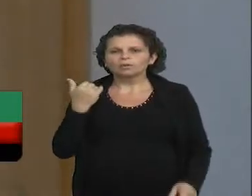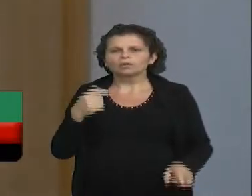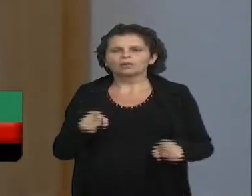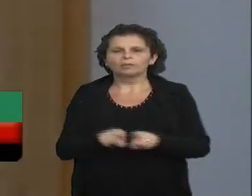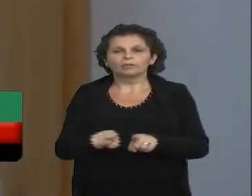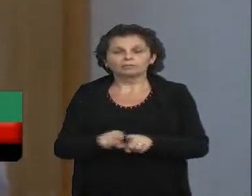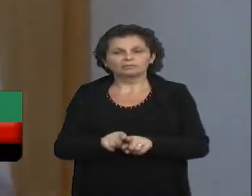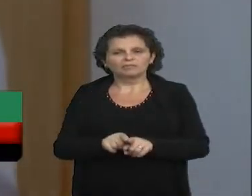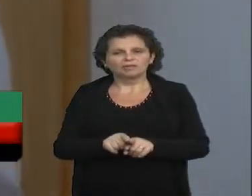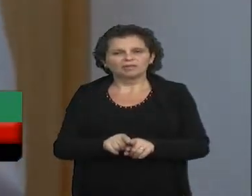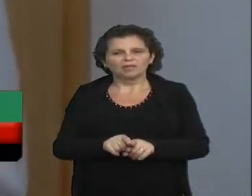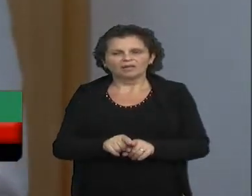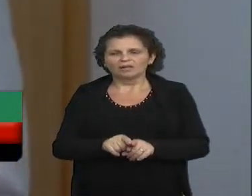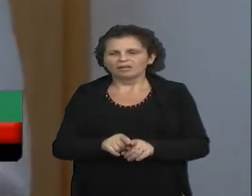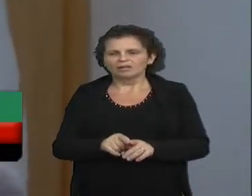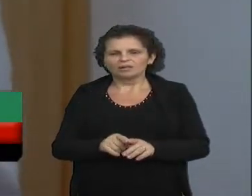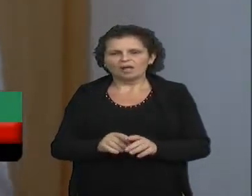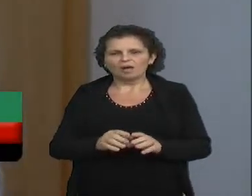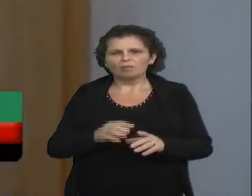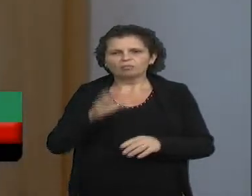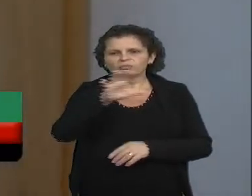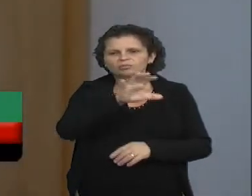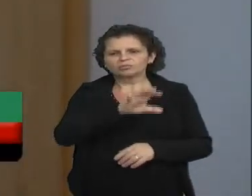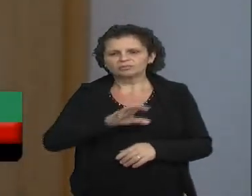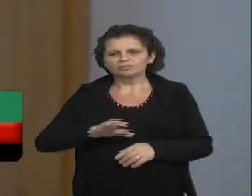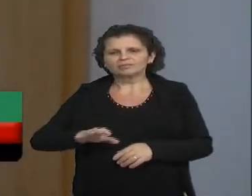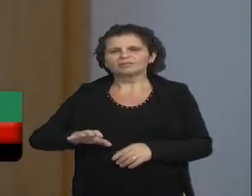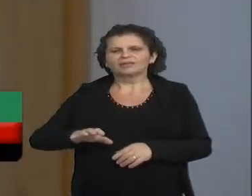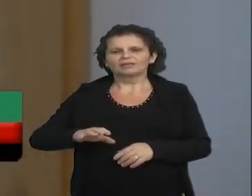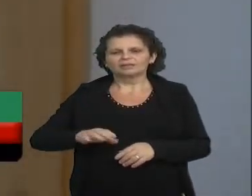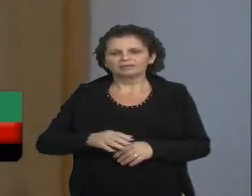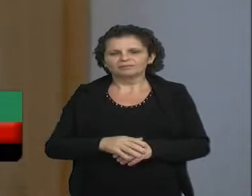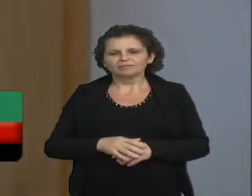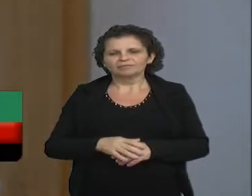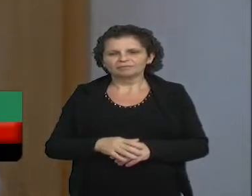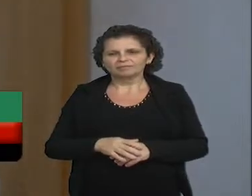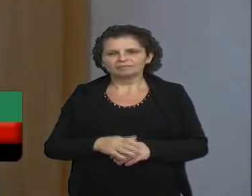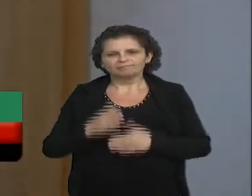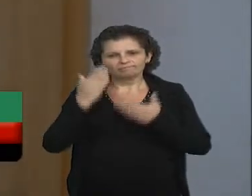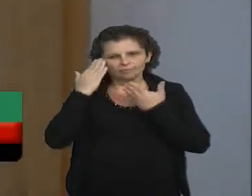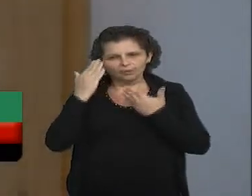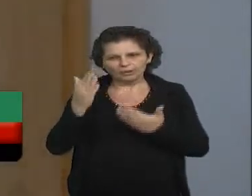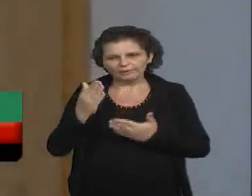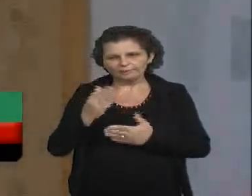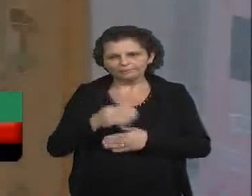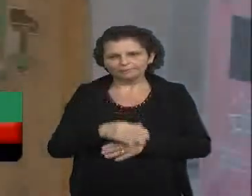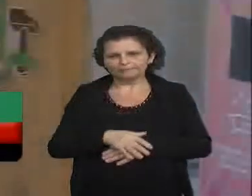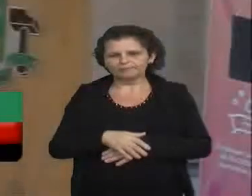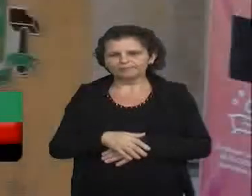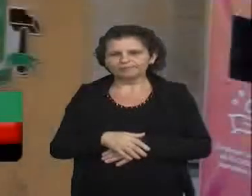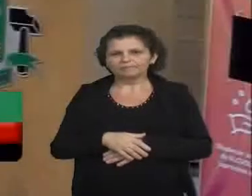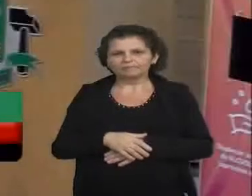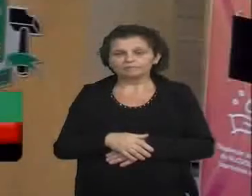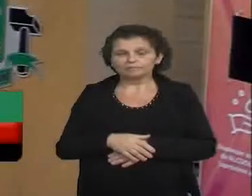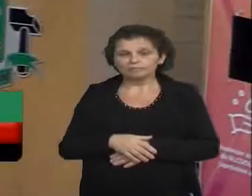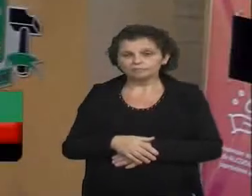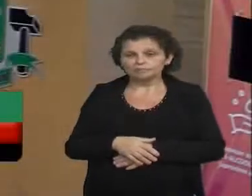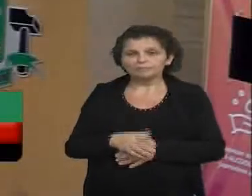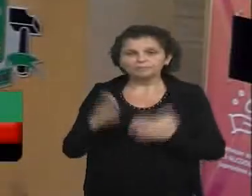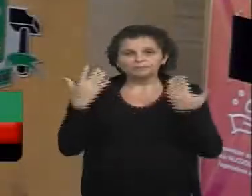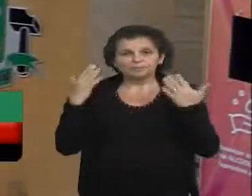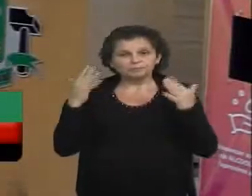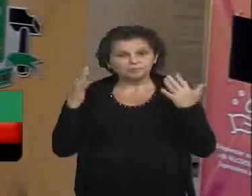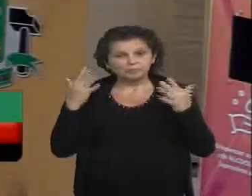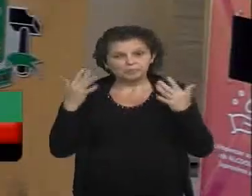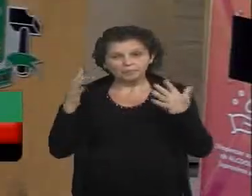nossa cidade, nos nossos bairros e no nosso país. Muito obrigado, senhor presidente. Parabéns, vereador Delbio,